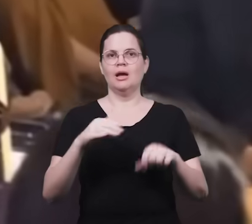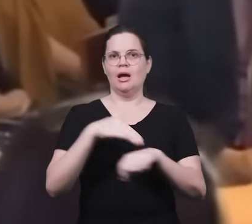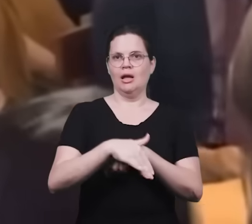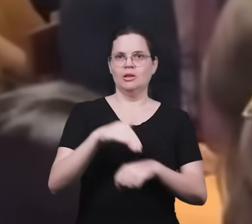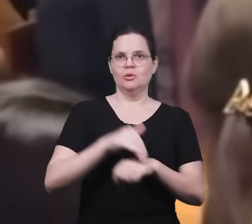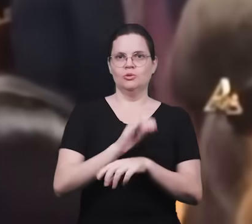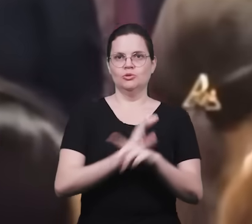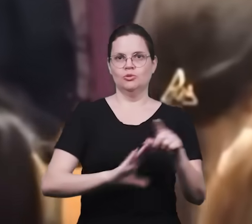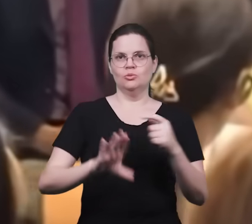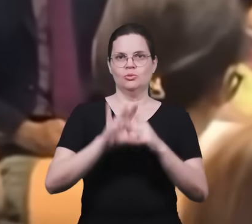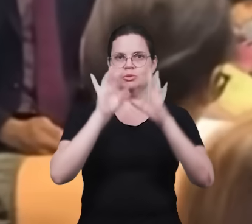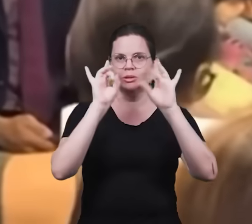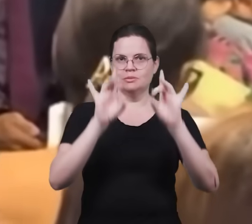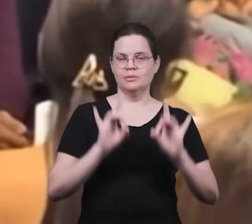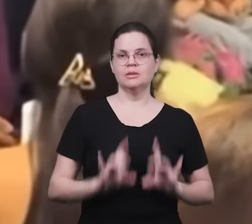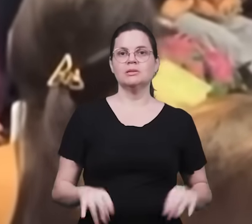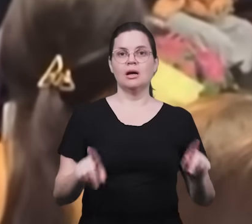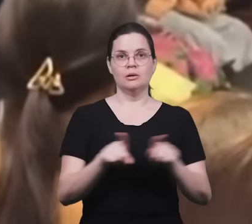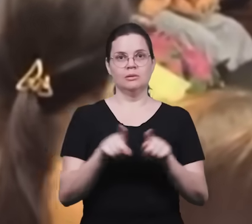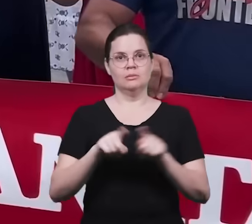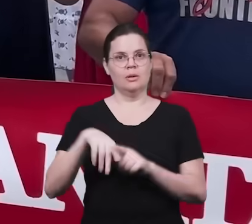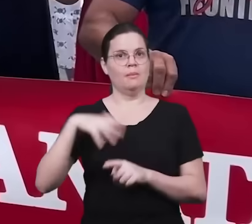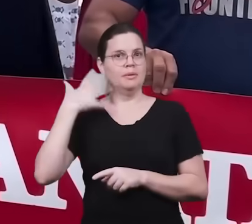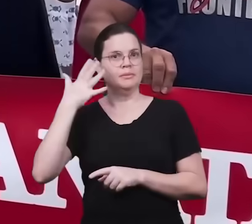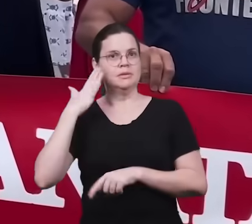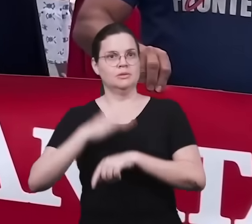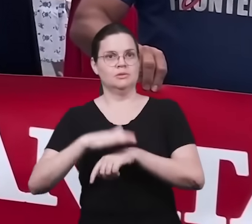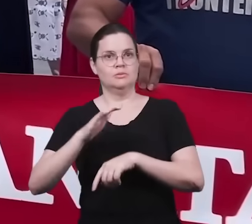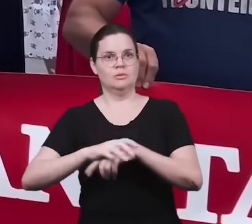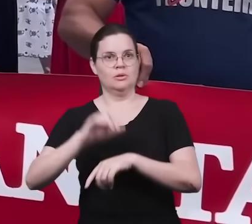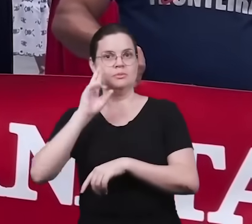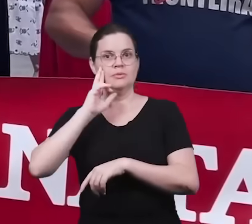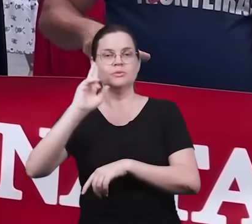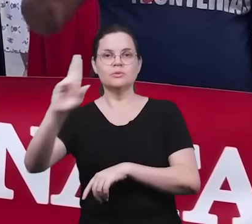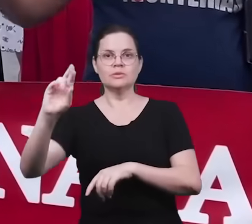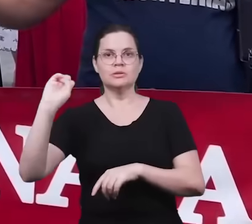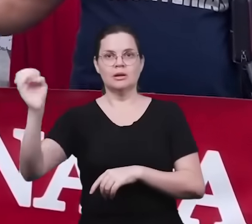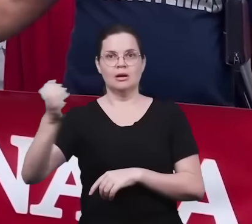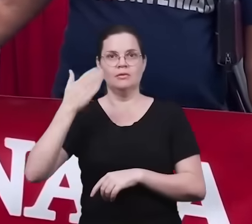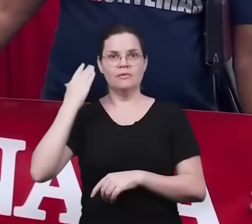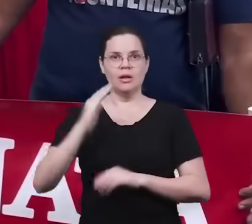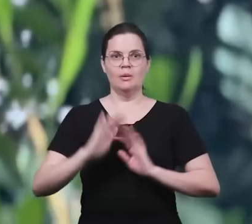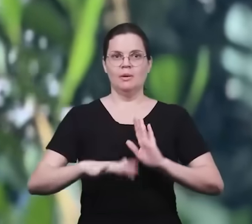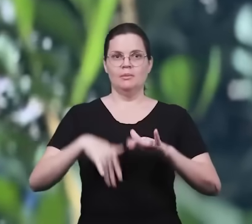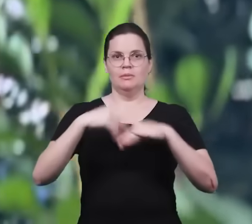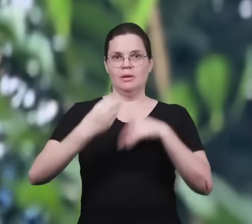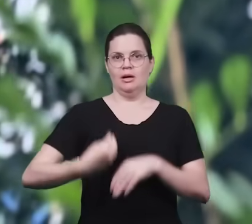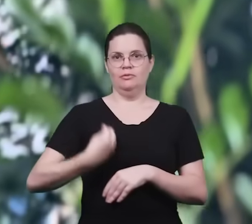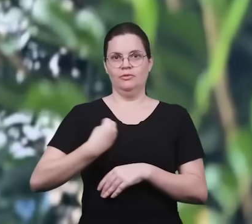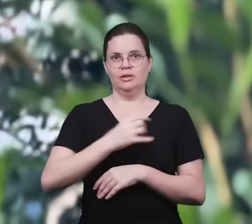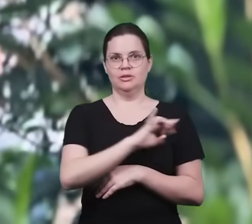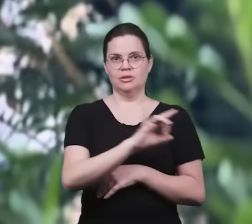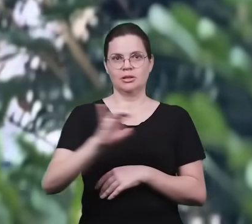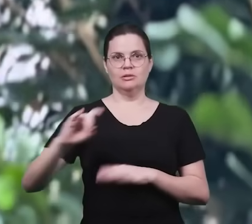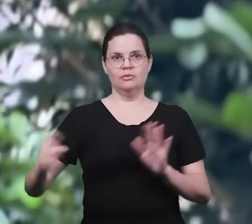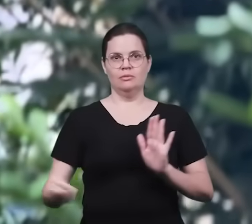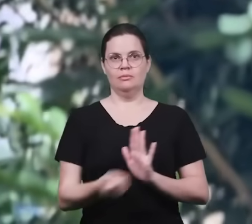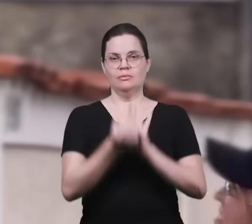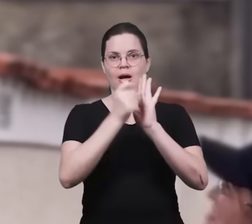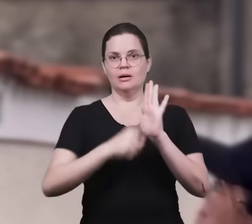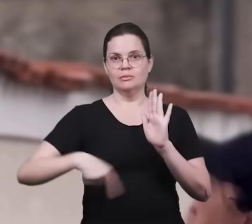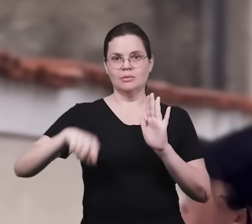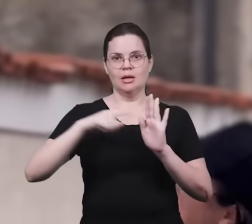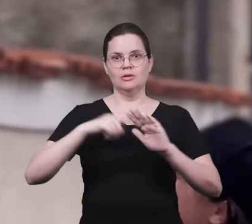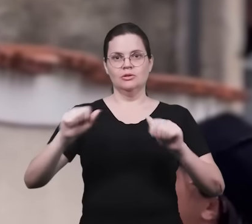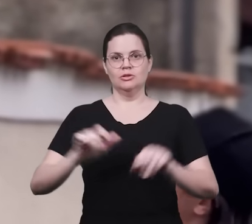visitantes. Louvores e uma mensagem trazida pelo Espírito Santo edificaram a todos. Um marco para a microrregião de Campinas, onde o